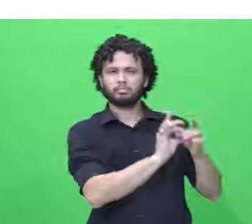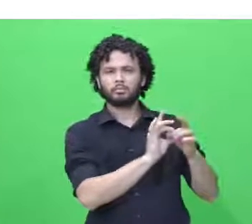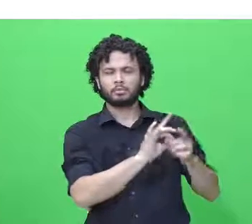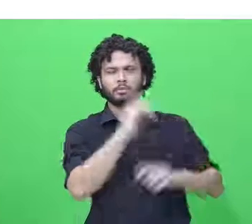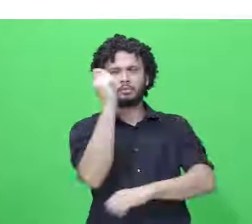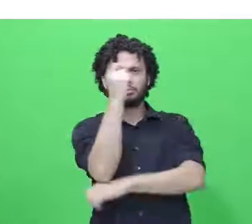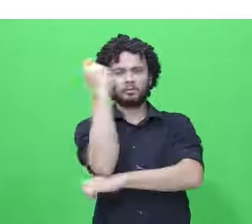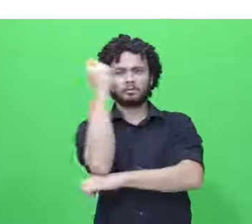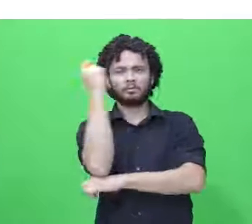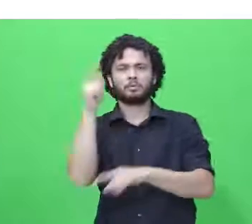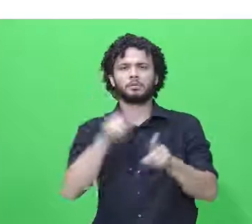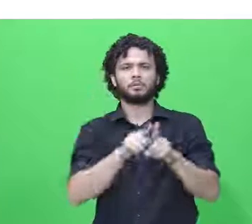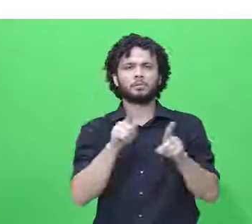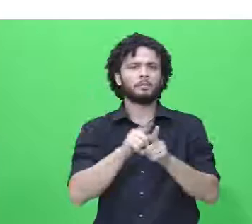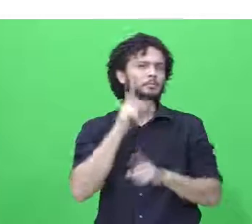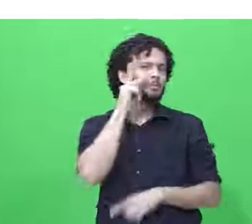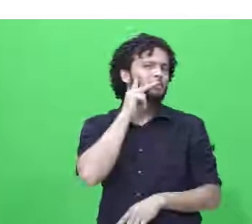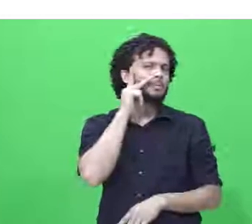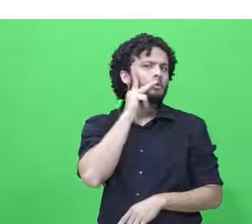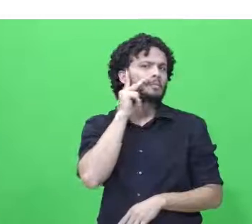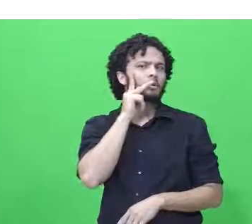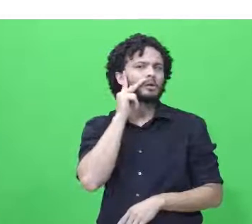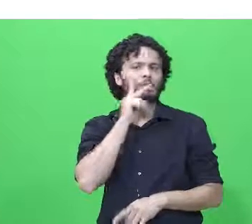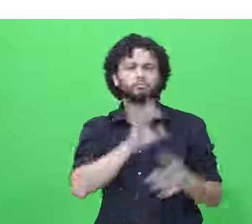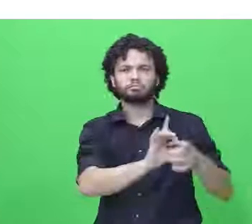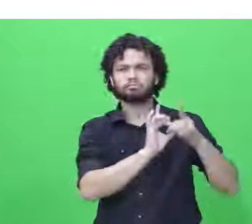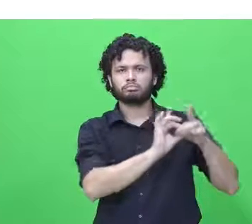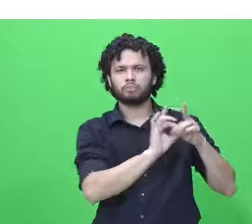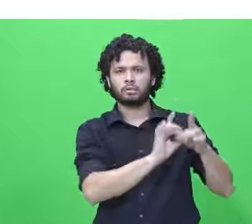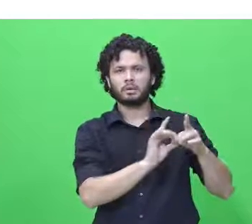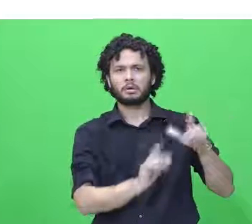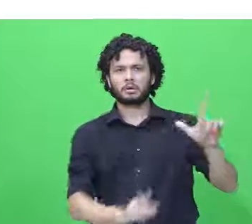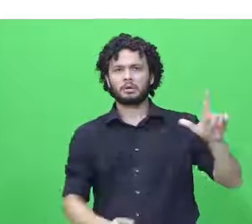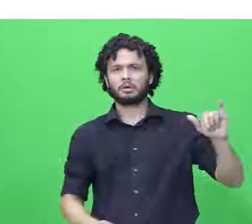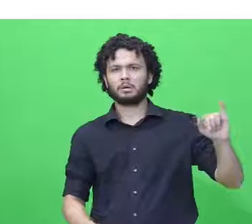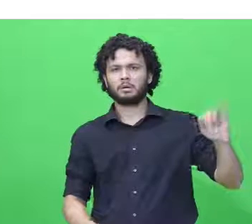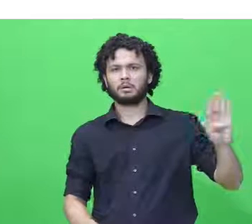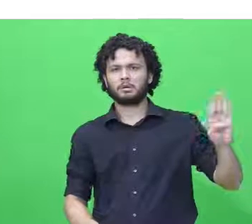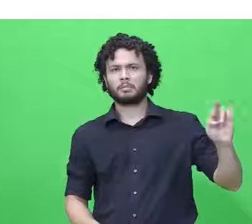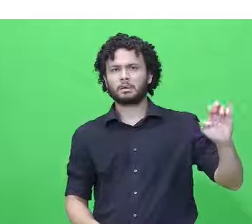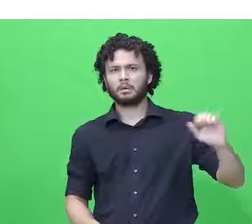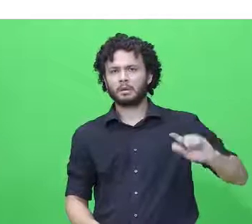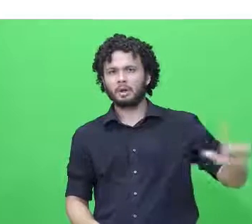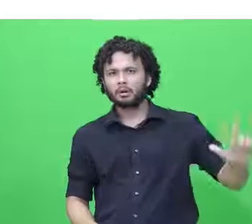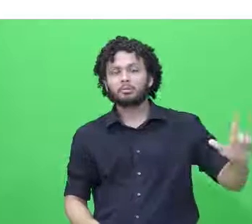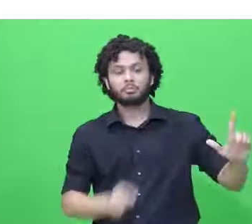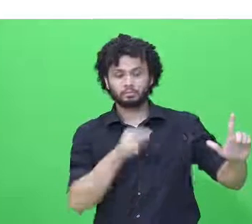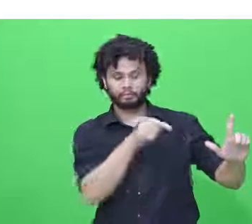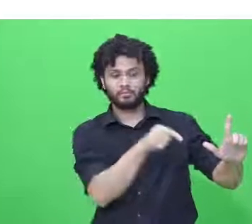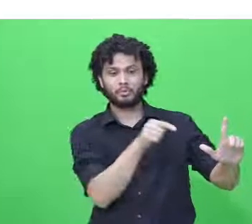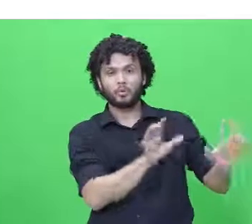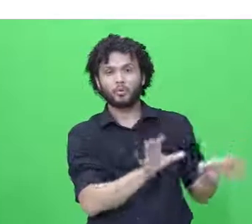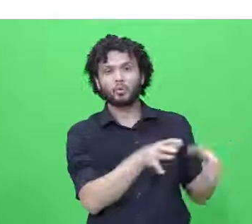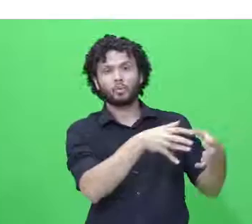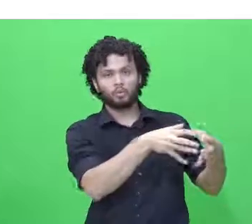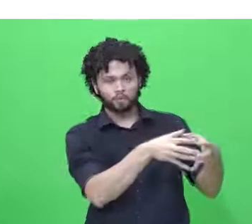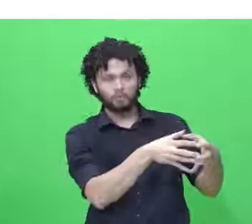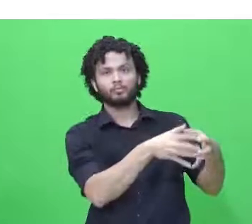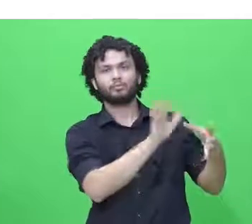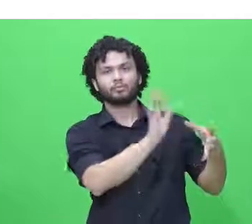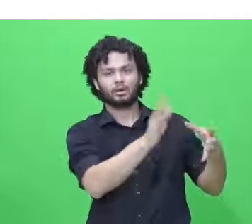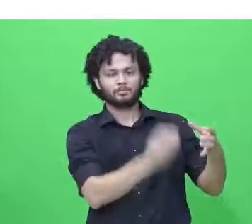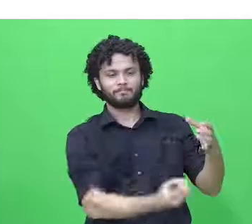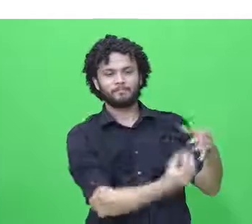Sul e da Paraíba, formando, então, a Aliança Liberal. É exatamente, então, no seio dessa Aliança Liberal que surge, então, aí